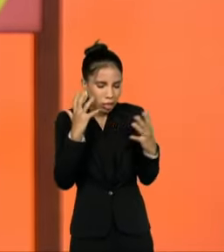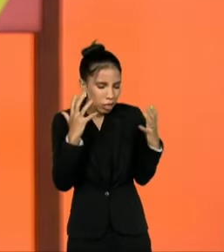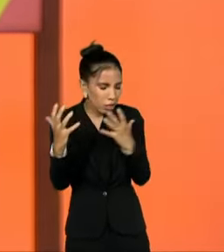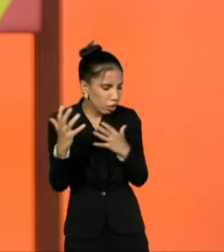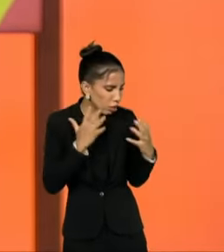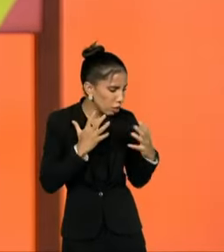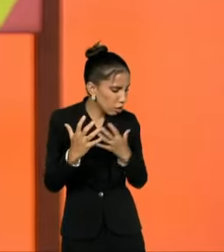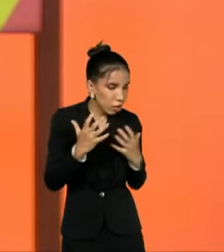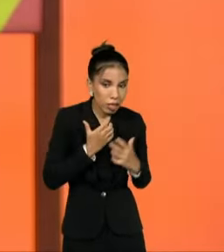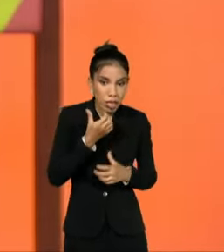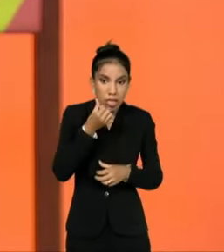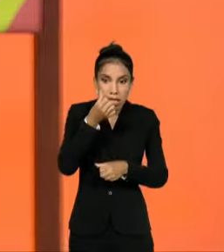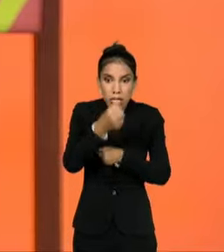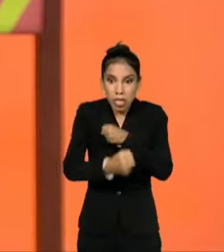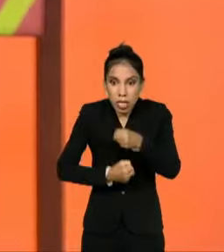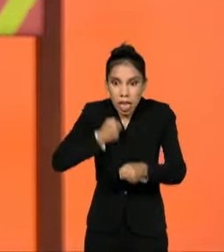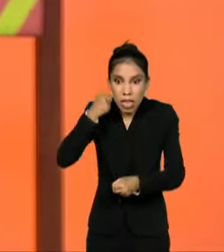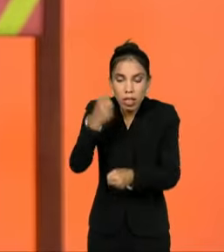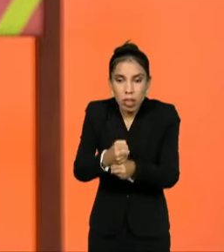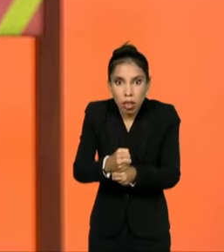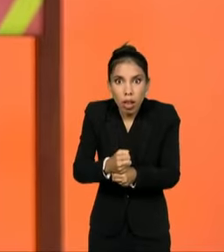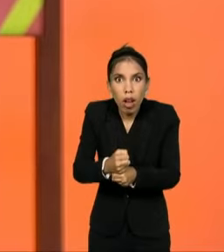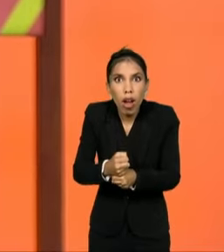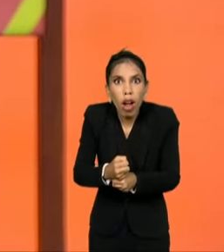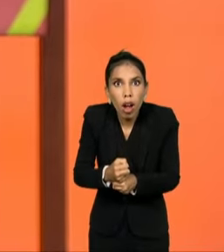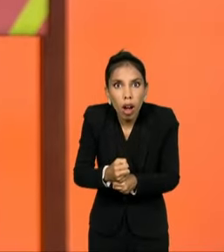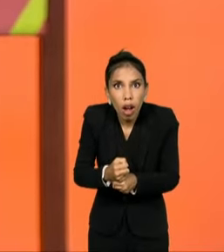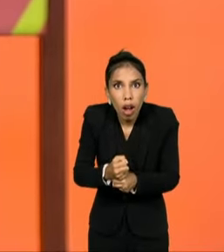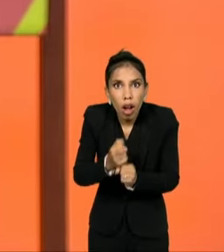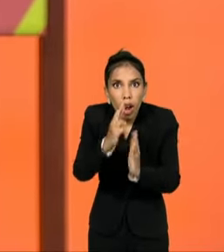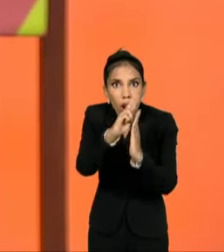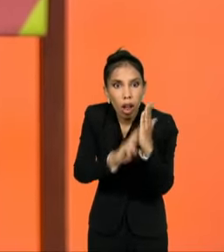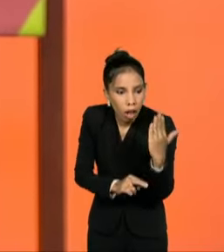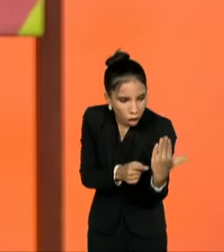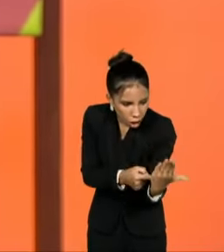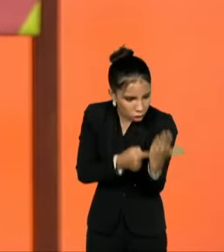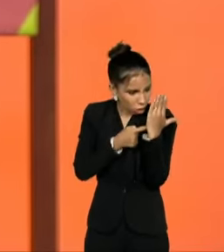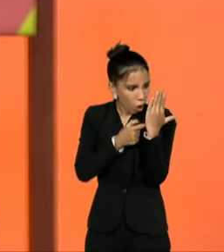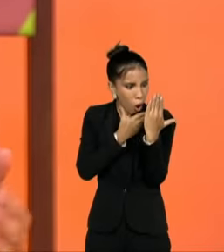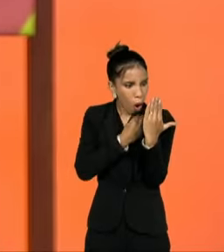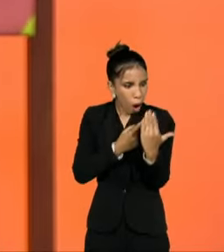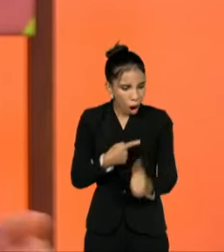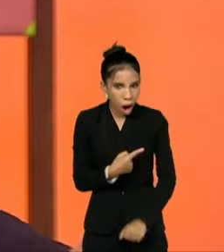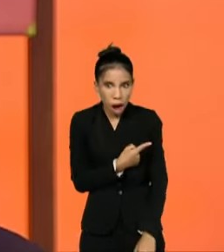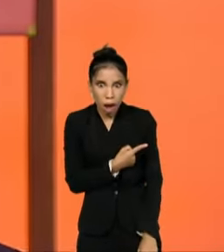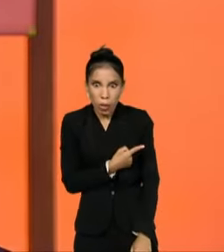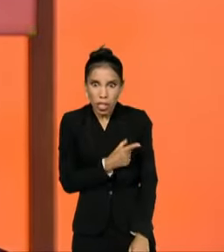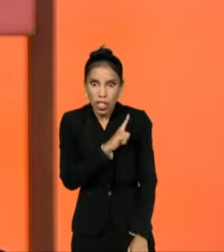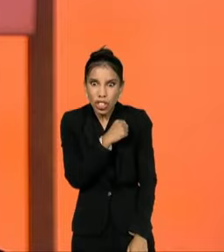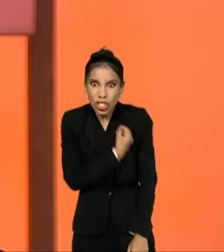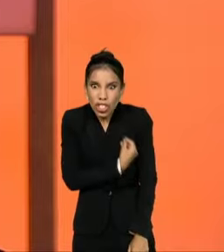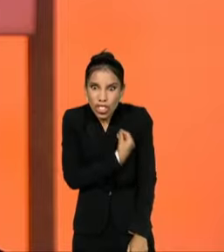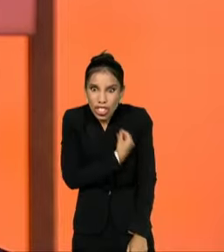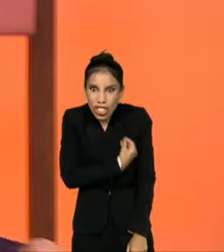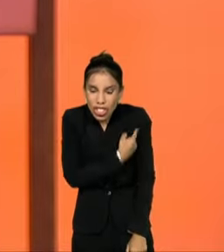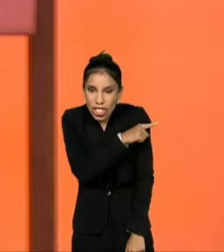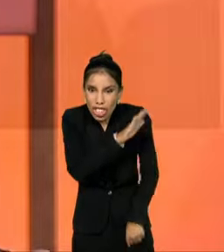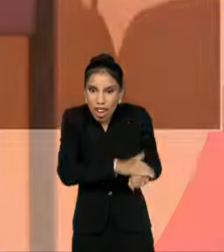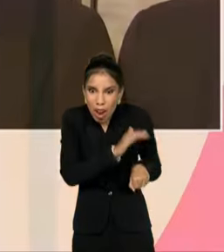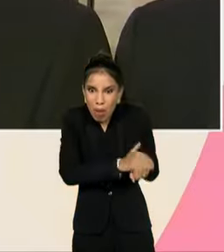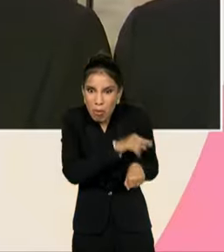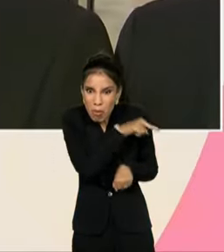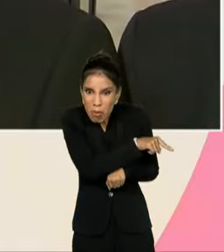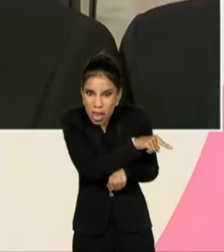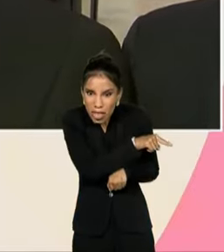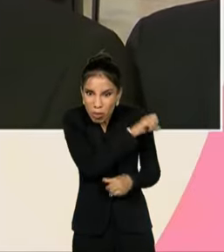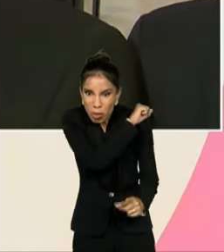E 6 anos depois eu descubro, está no relatório da polícia que o cara estava envolvido, porque aí ultrapassa as instituições. Que loucura isso, né?